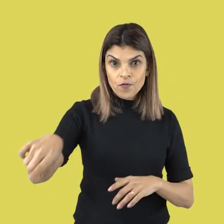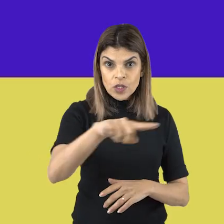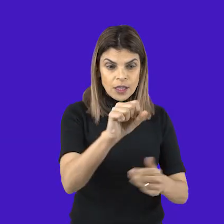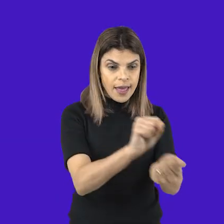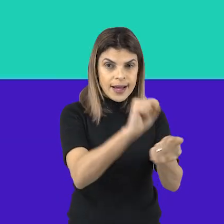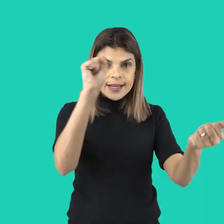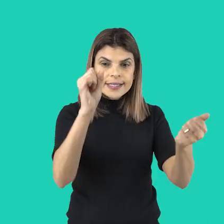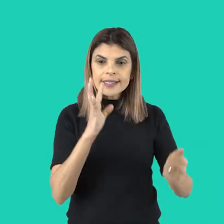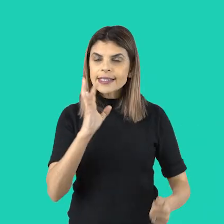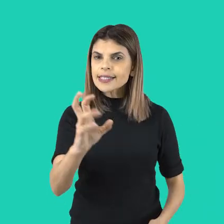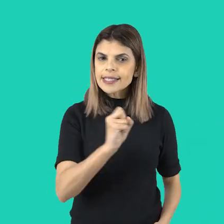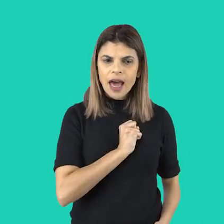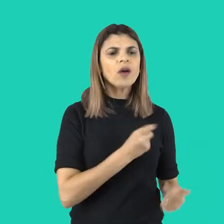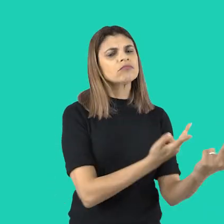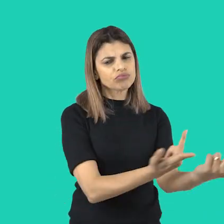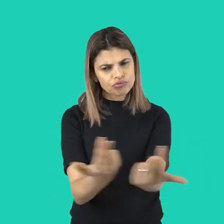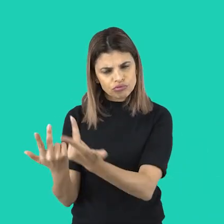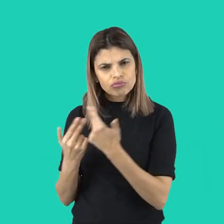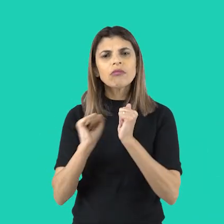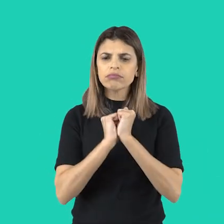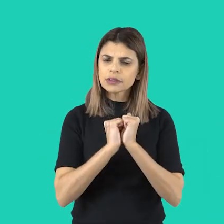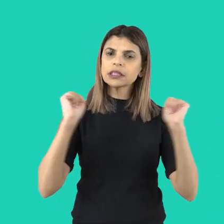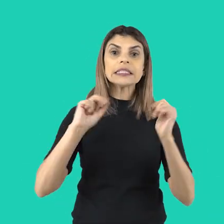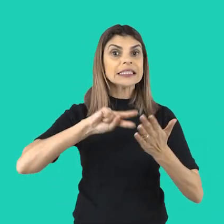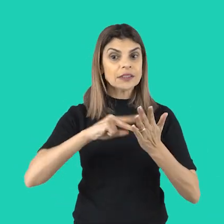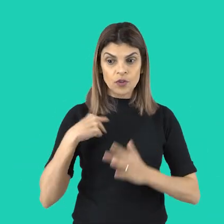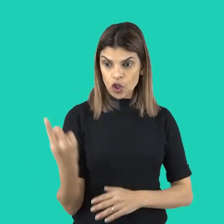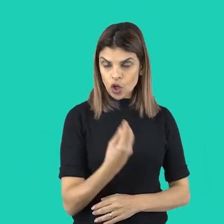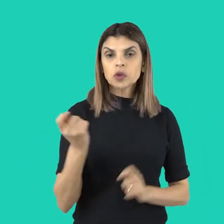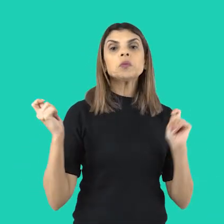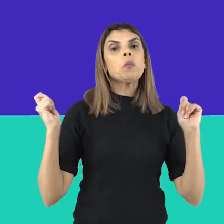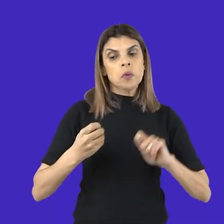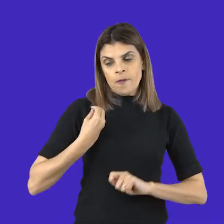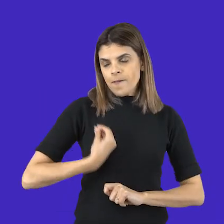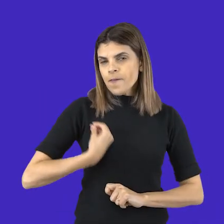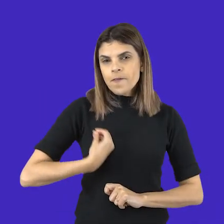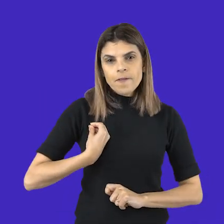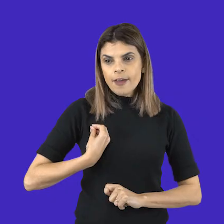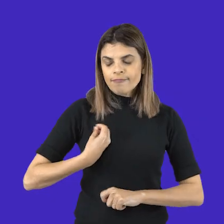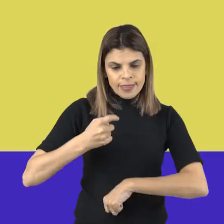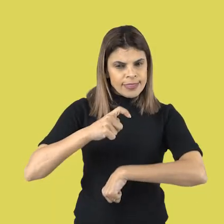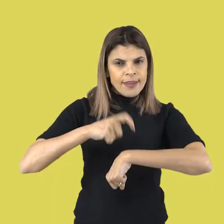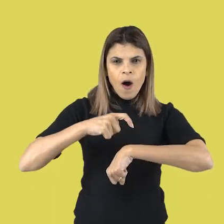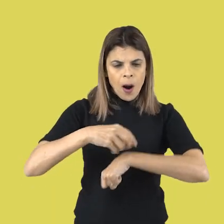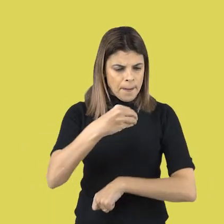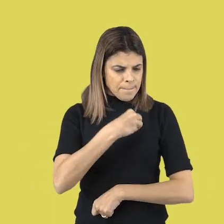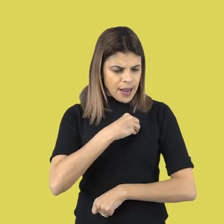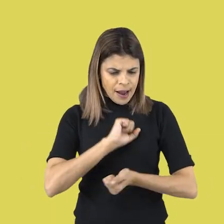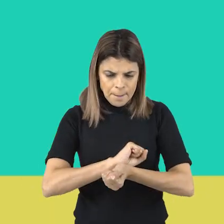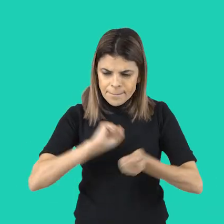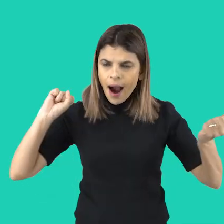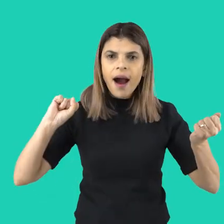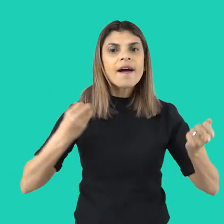disse, portanto, se o Filho os libertar, se ele te liberta, vocês de fato serão livres. Significa que podemos vivenciar a liberdade do domínio do pecado e